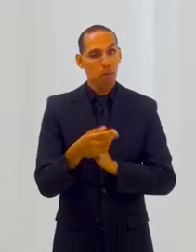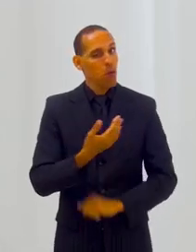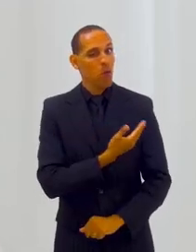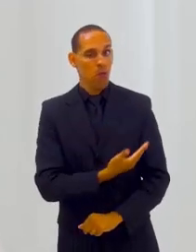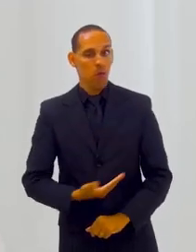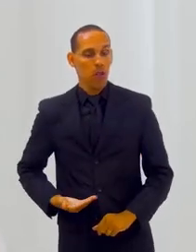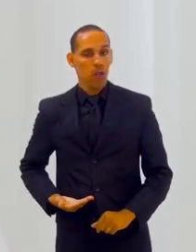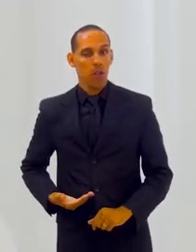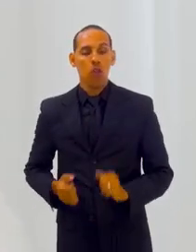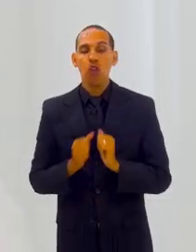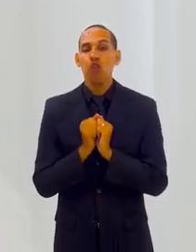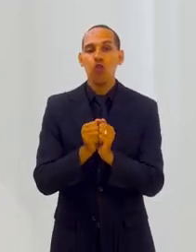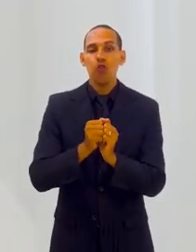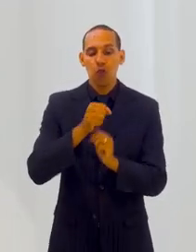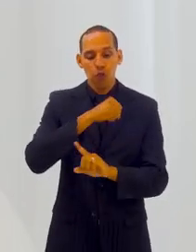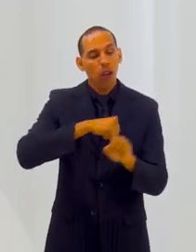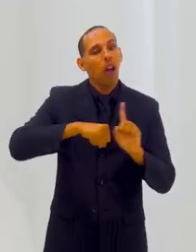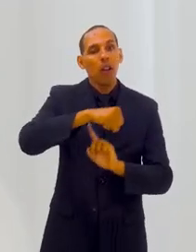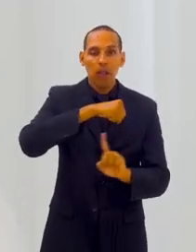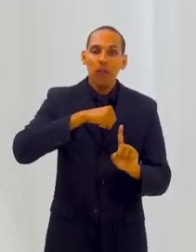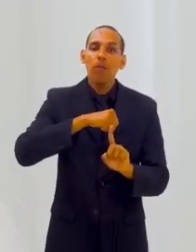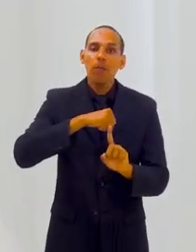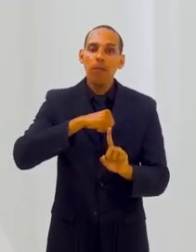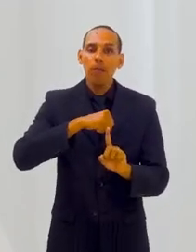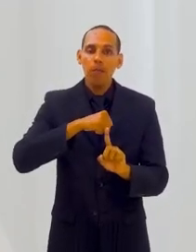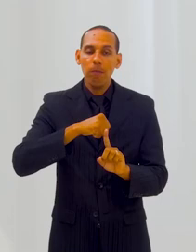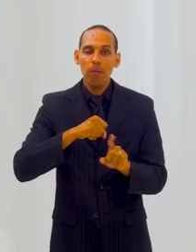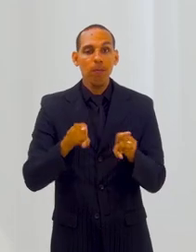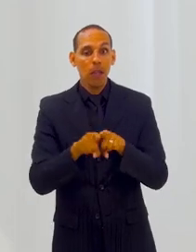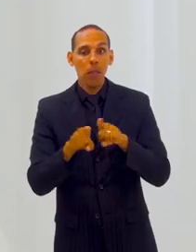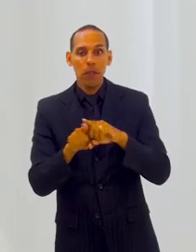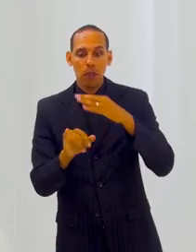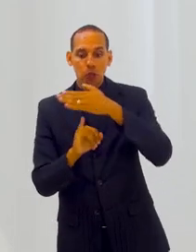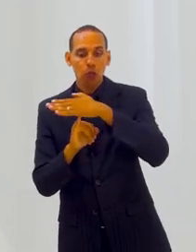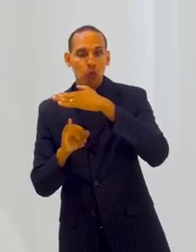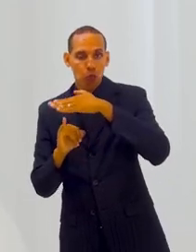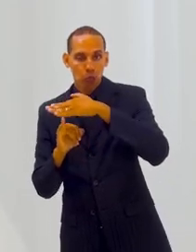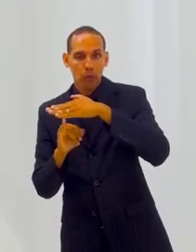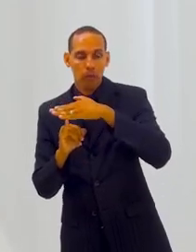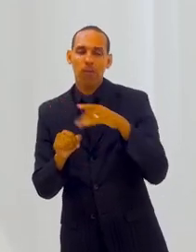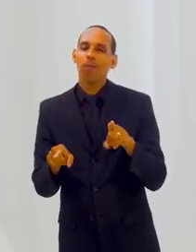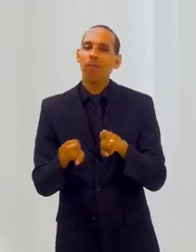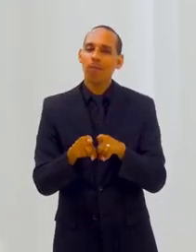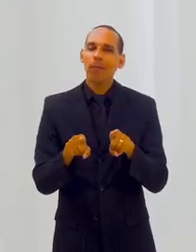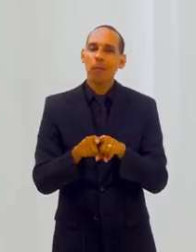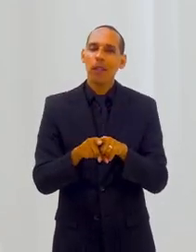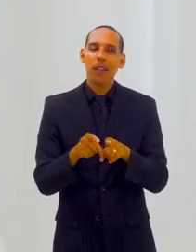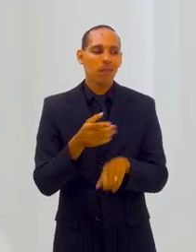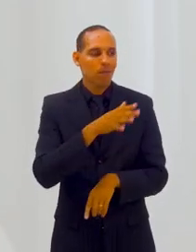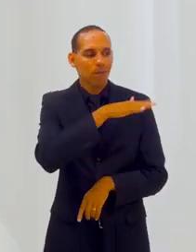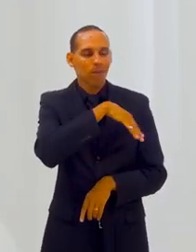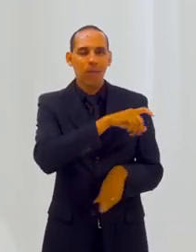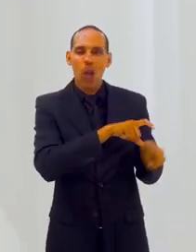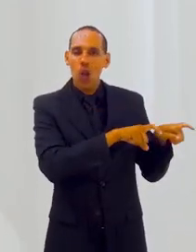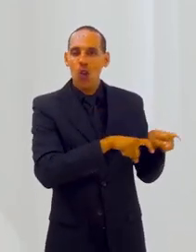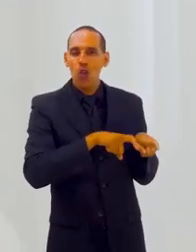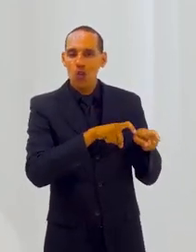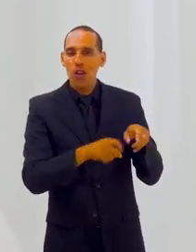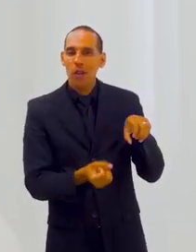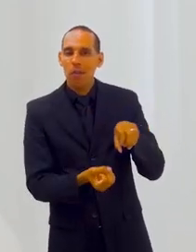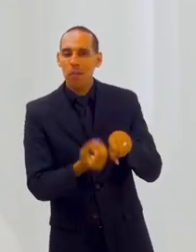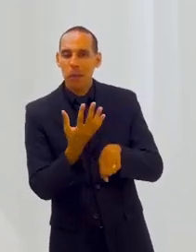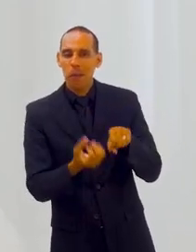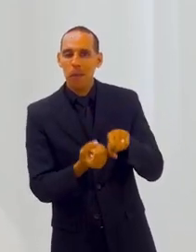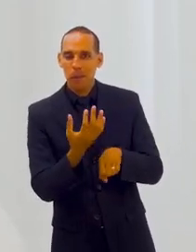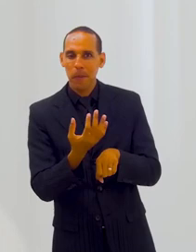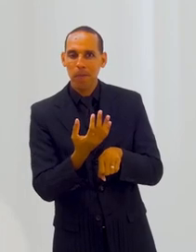público com a sociedade civil, com as instituições e com os produtores rurais, partindo de